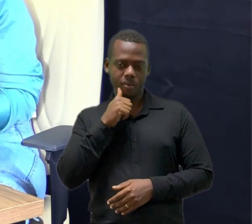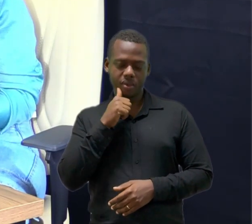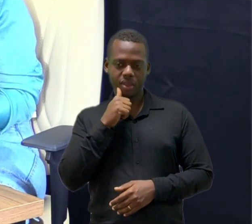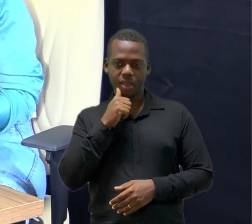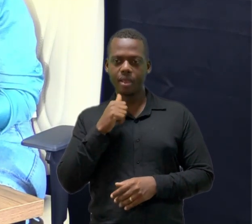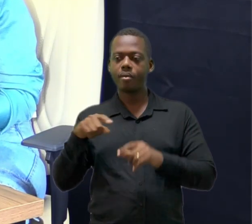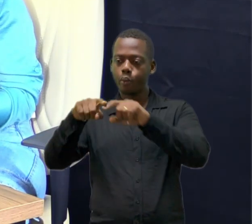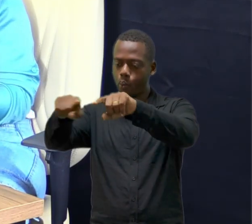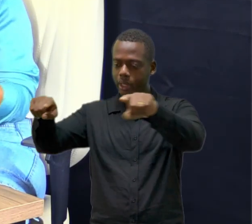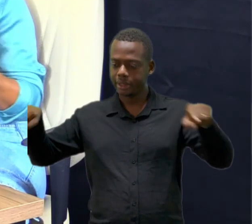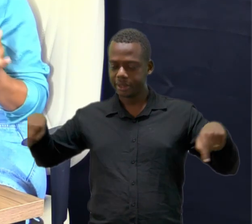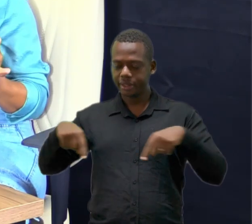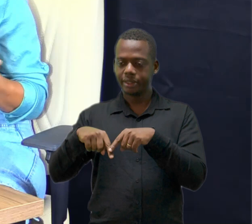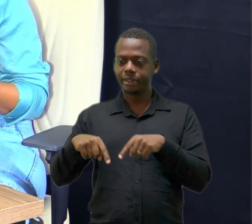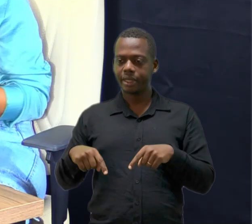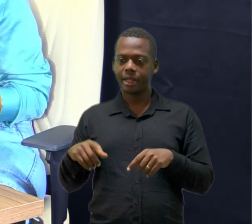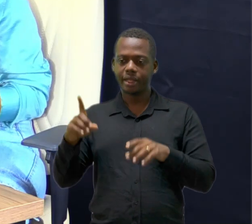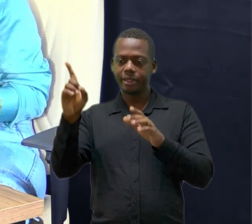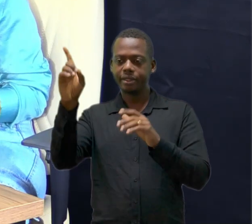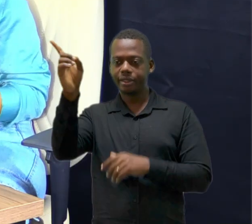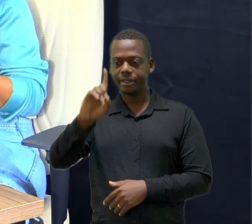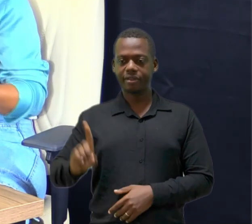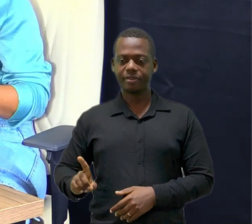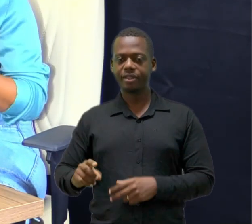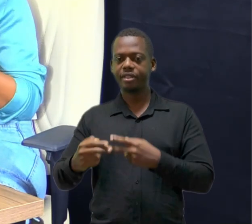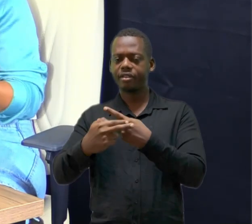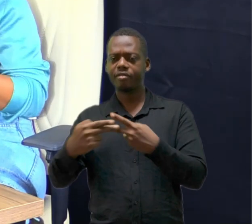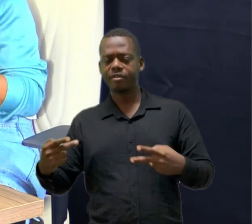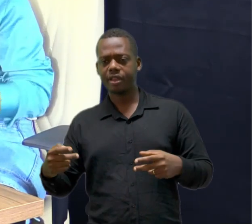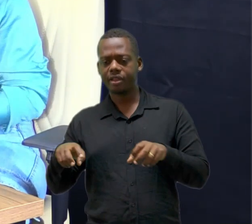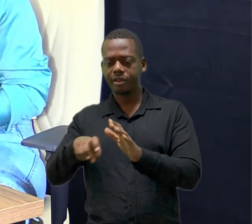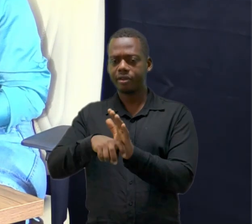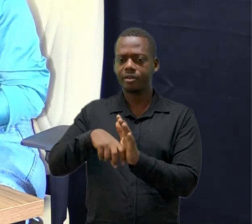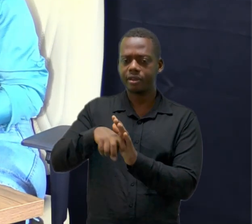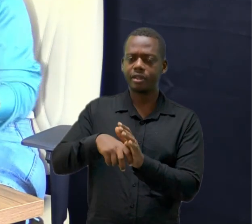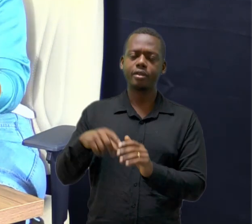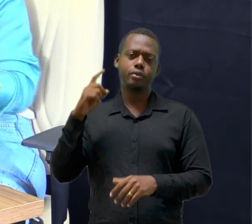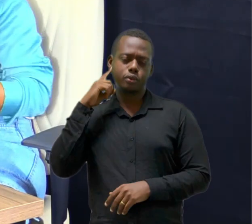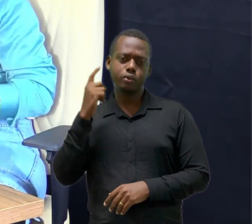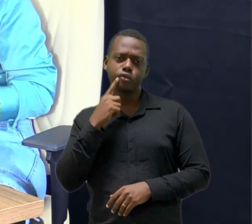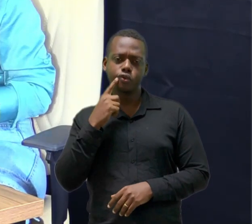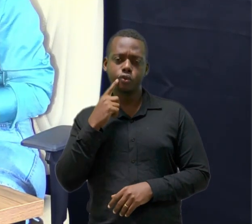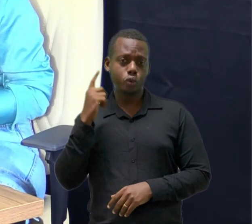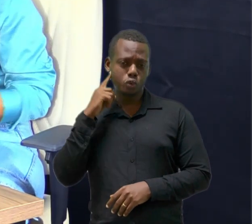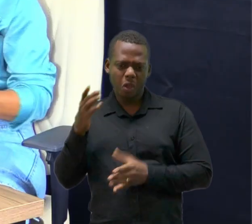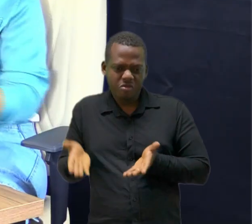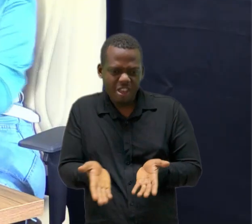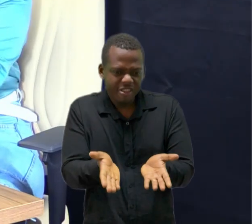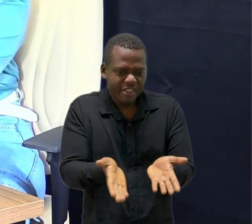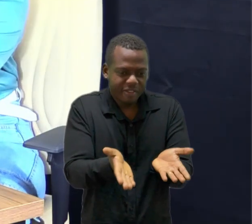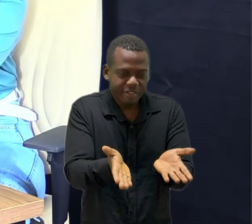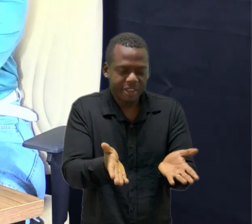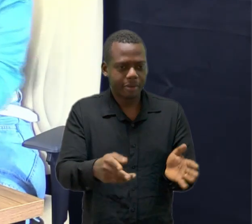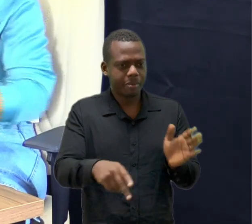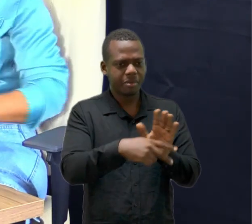uma sala com diversos deficientes, né? Surdo, cadeirante e tal. E ela pegou os surdos e botou para mim. Ó, Sim. fica